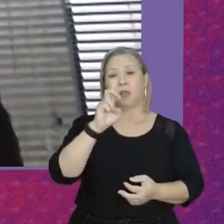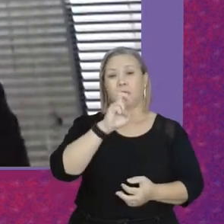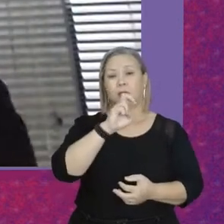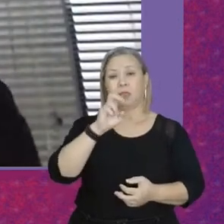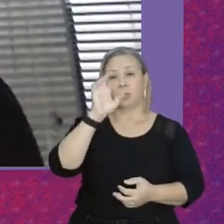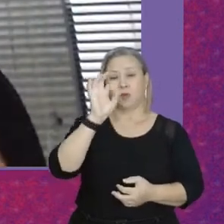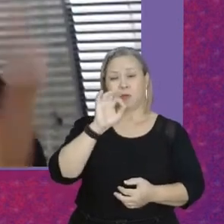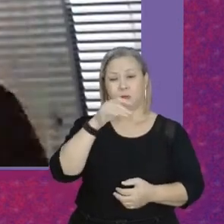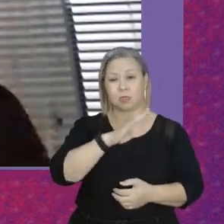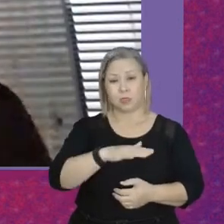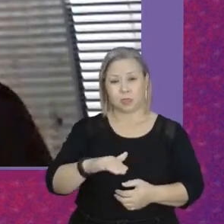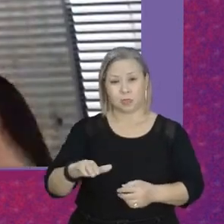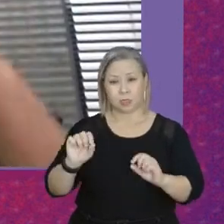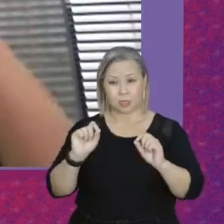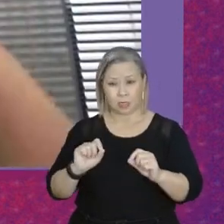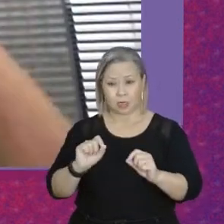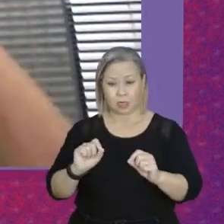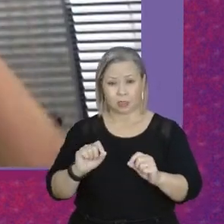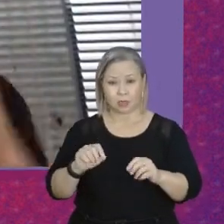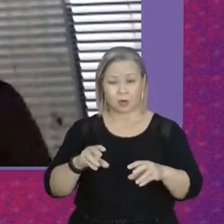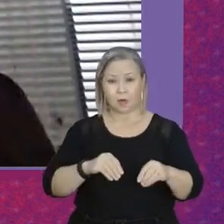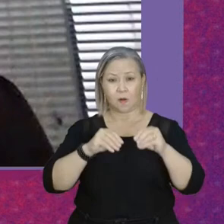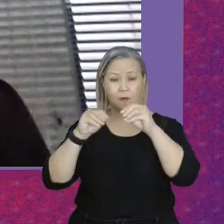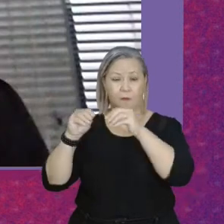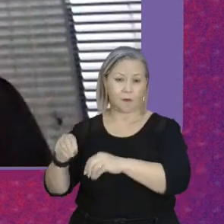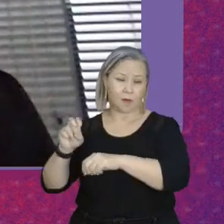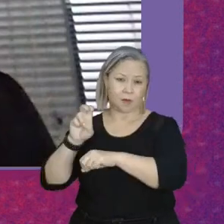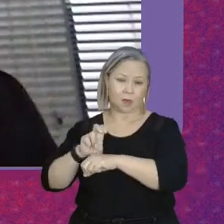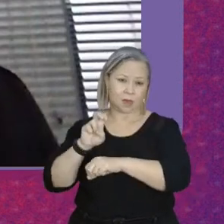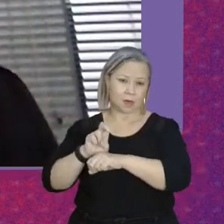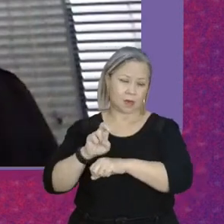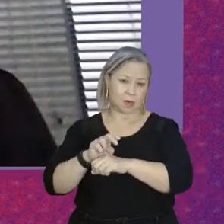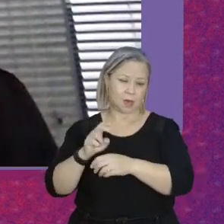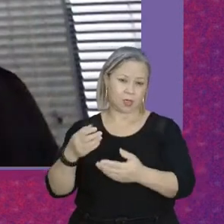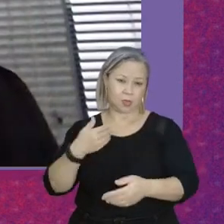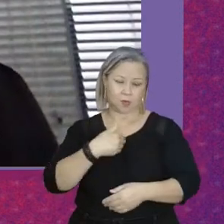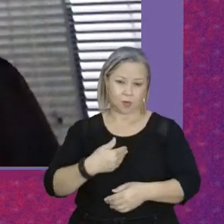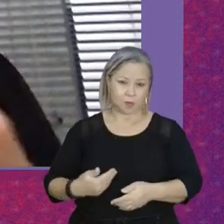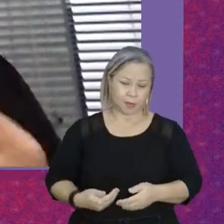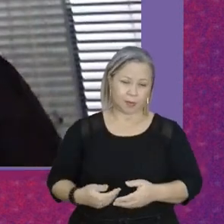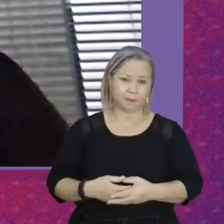55% das crianças estão fora, né, das creches públicas. Então,